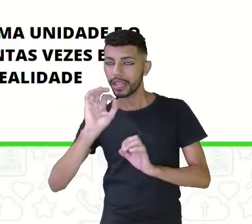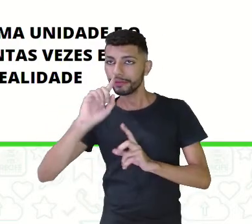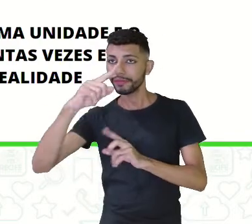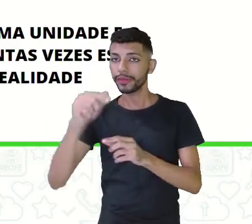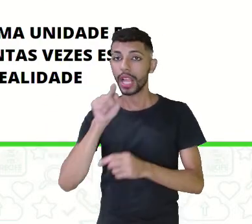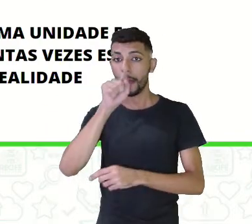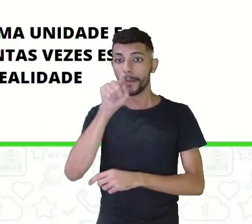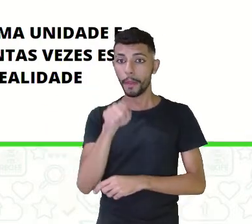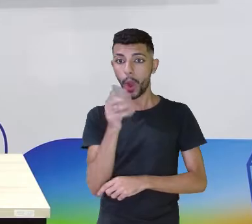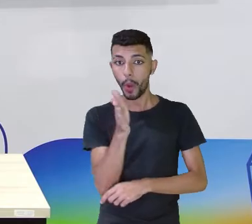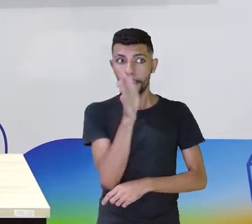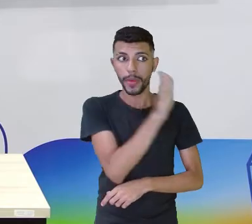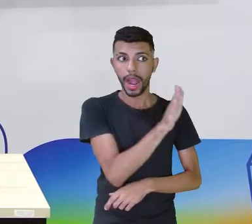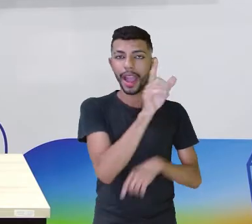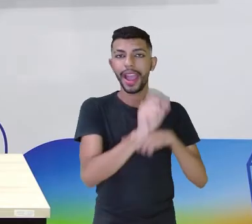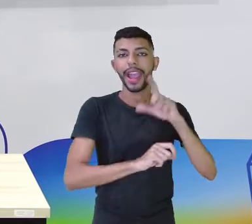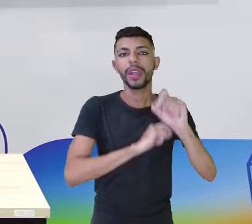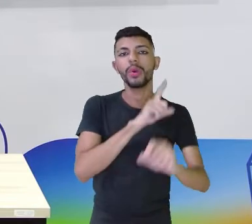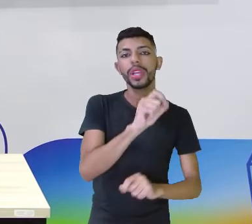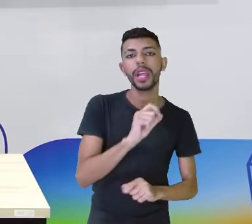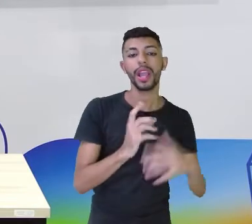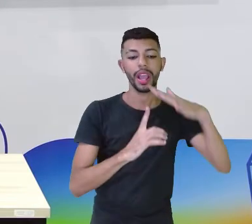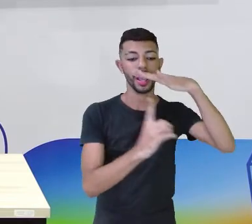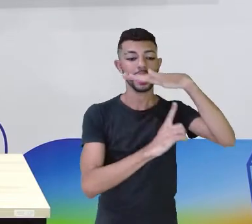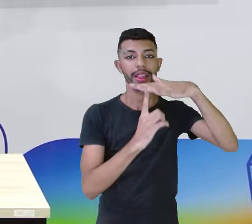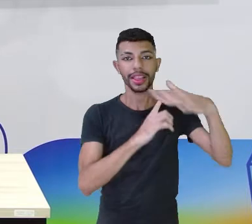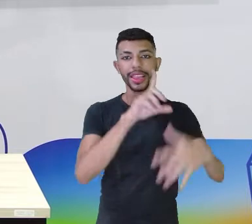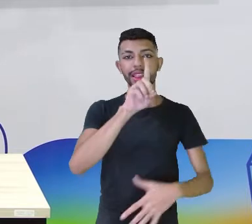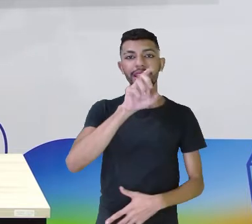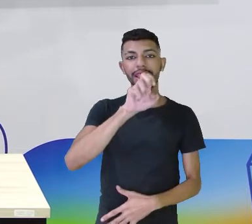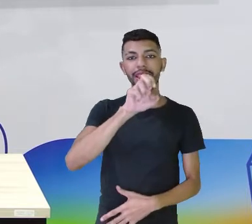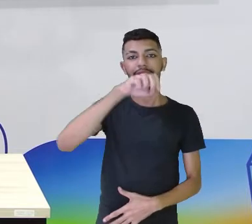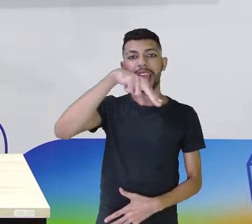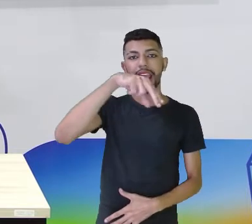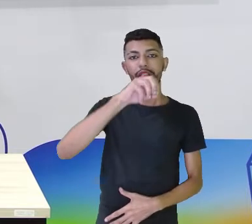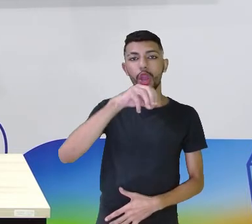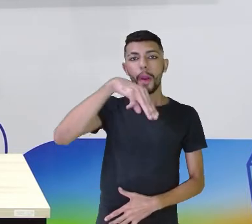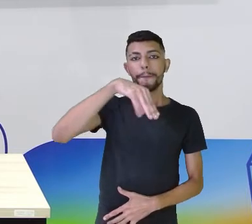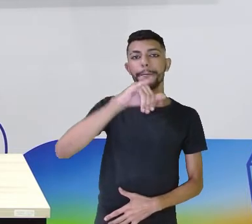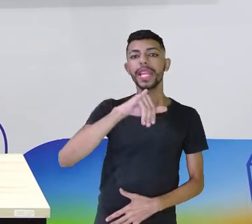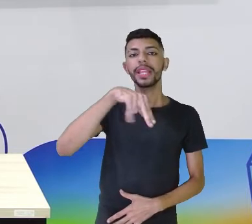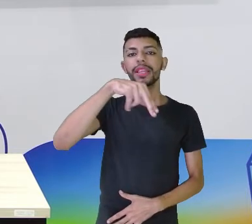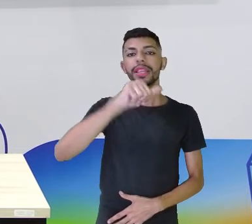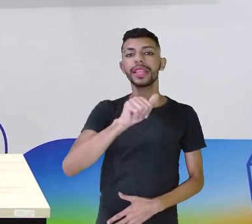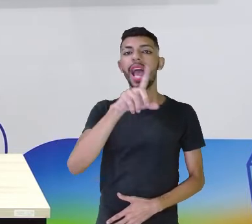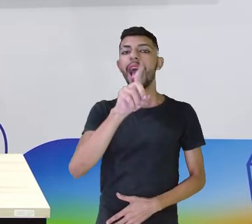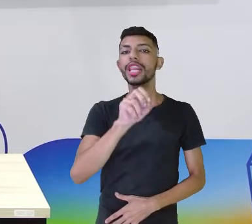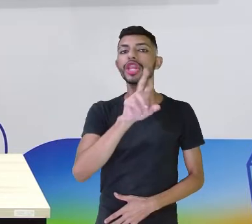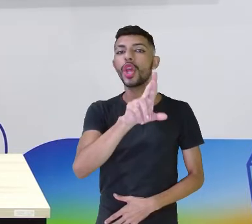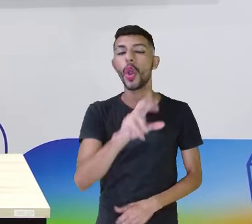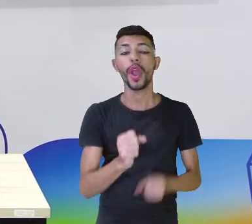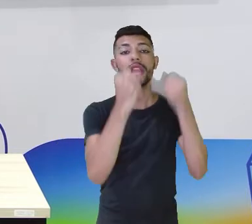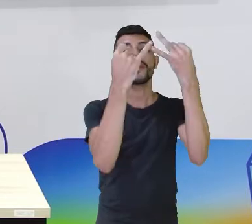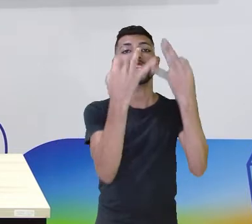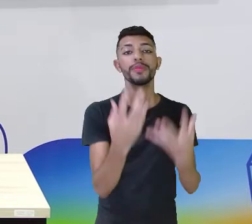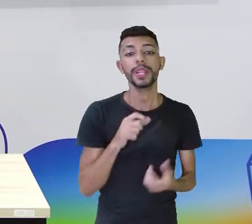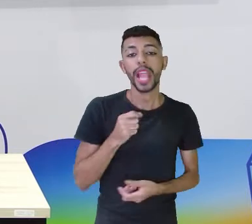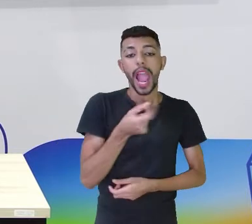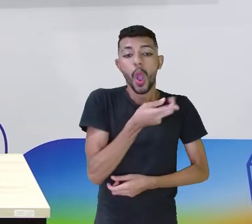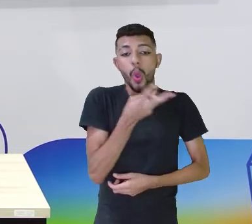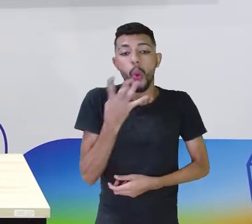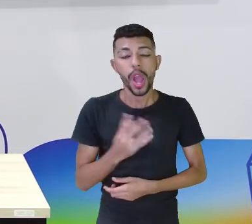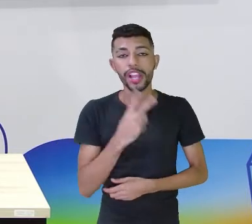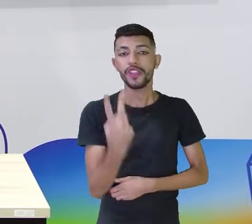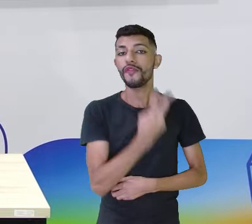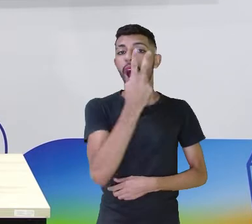os 2 pontos é o denominador e ele vai dizer quanto vale cada unidade.